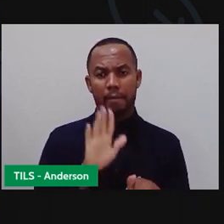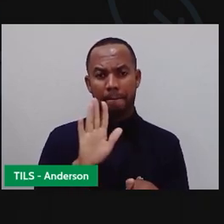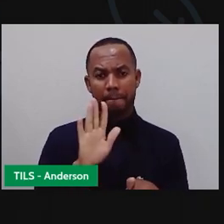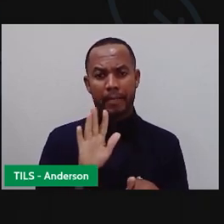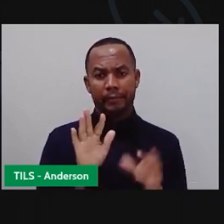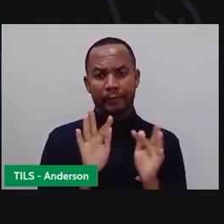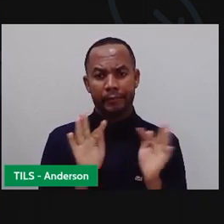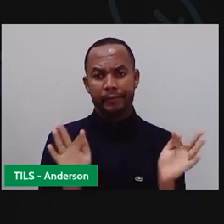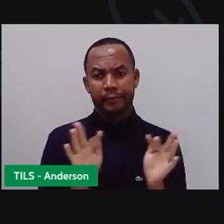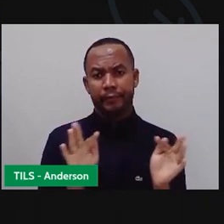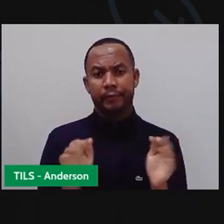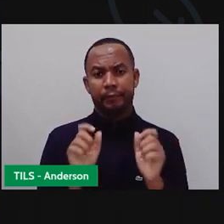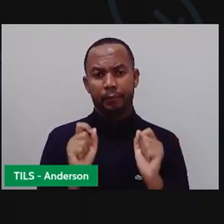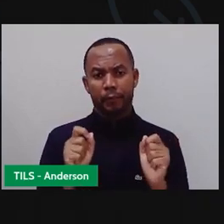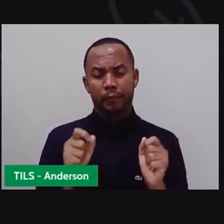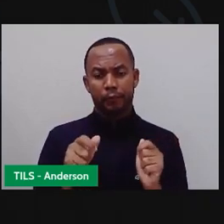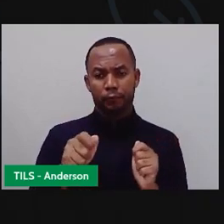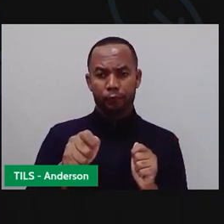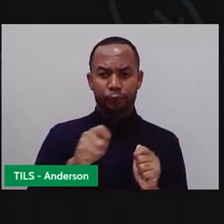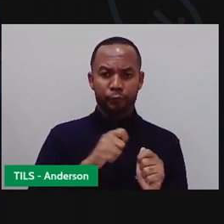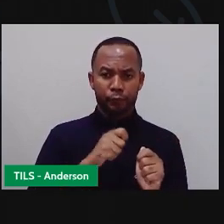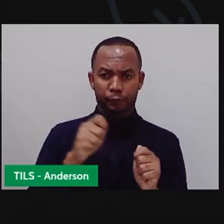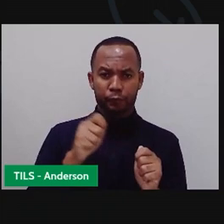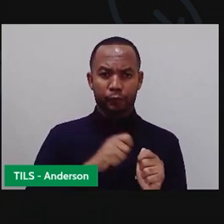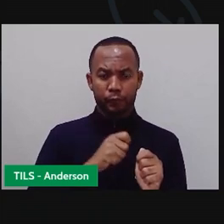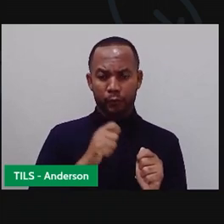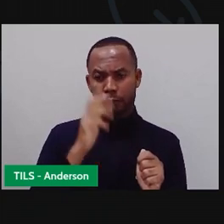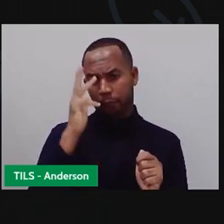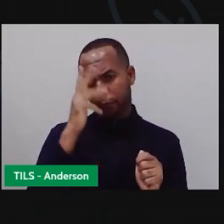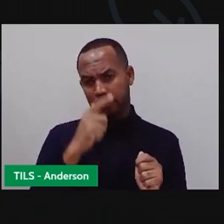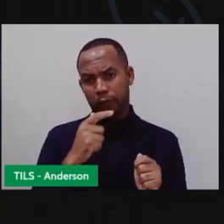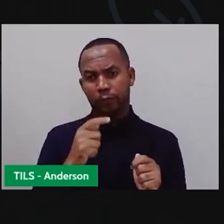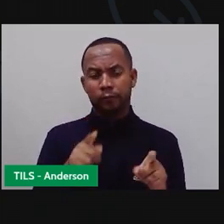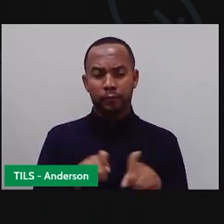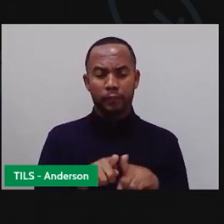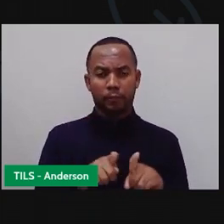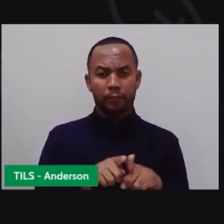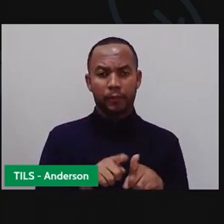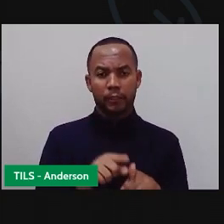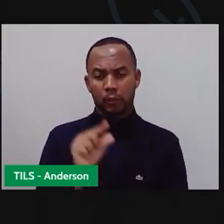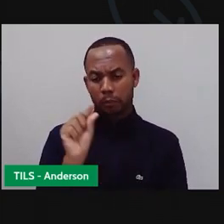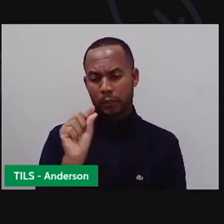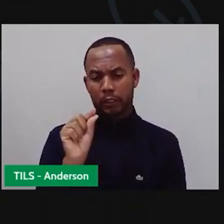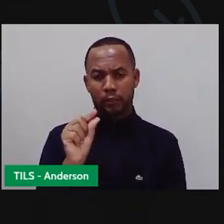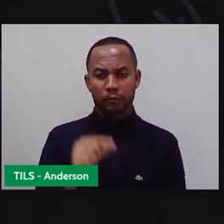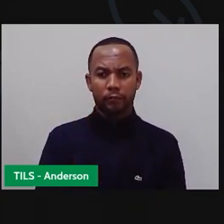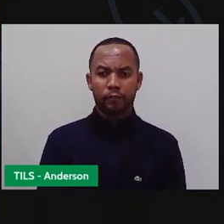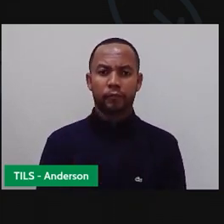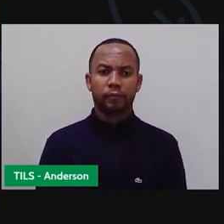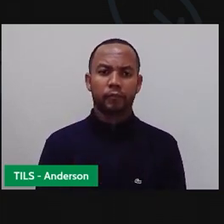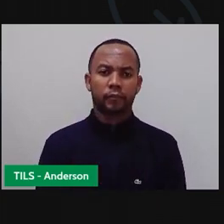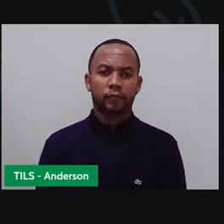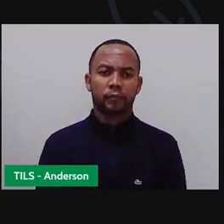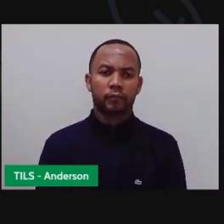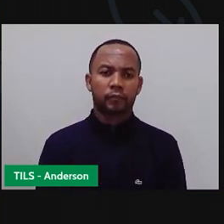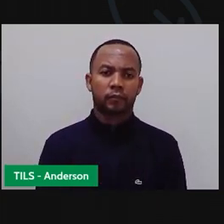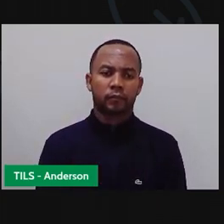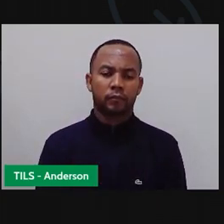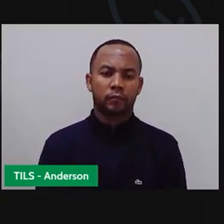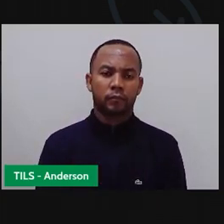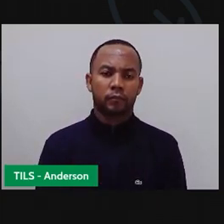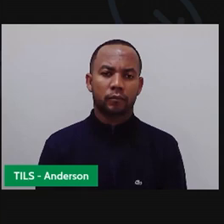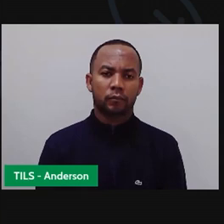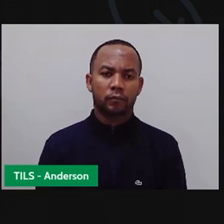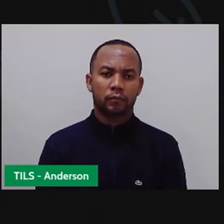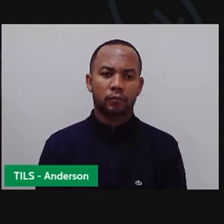posso pegar essa minha filha aqui só para ficar bonitinha mesmo porque aqui um pedacinho lá vou cobrar sobre ficar bonitinho dá aquele